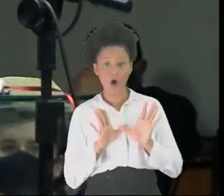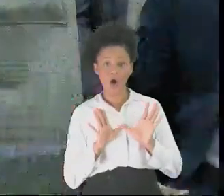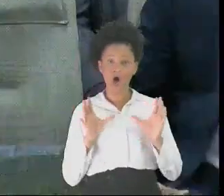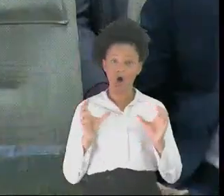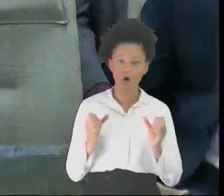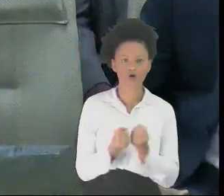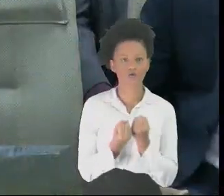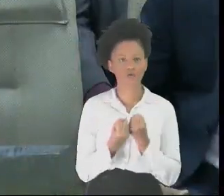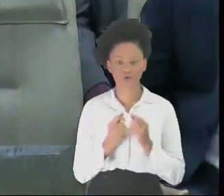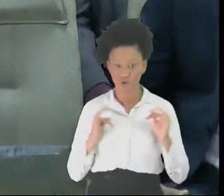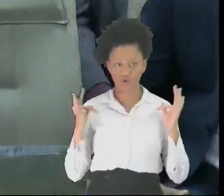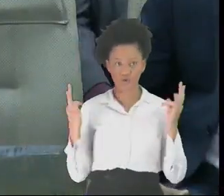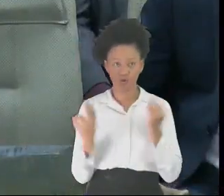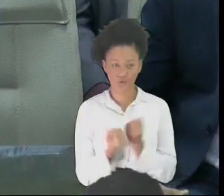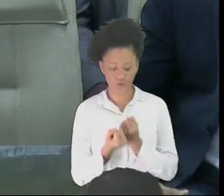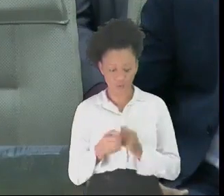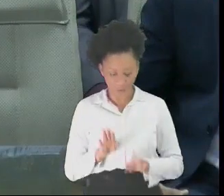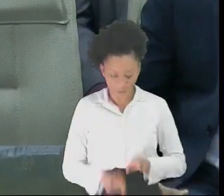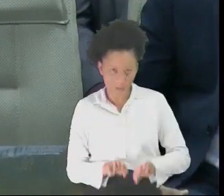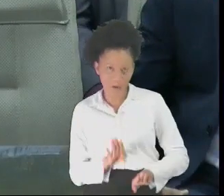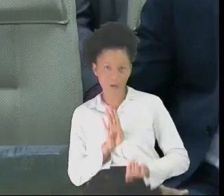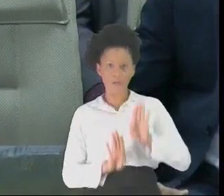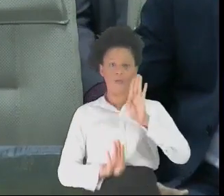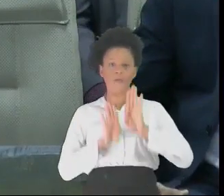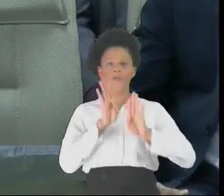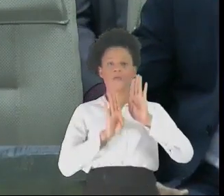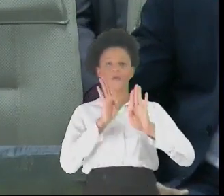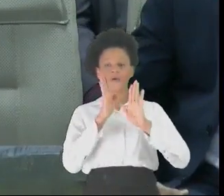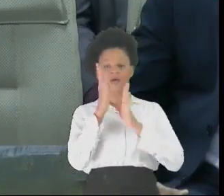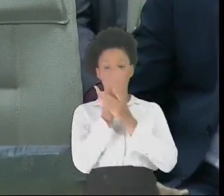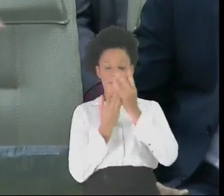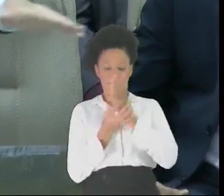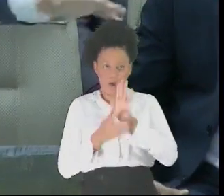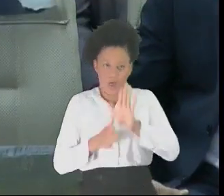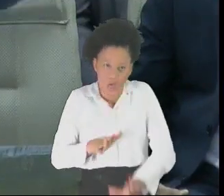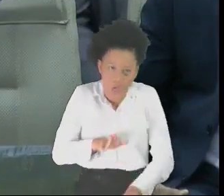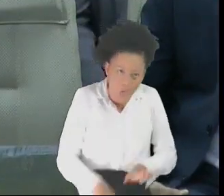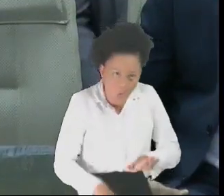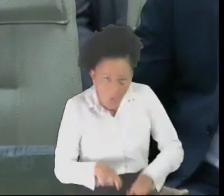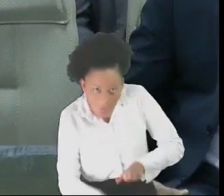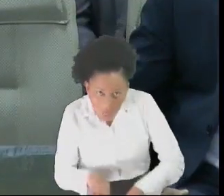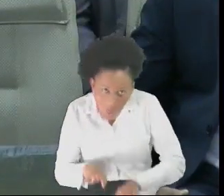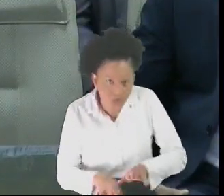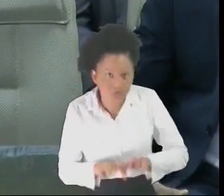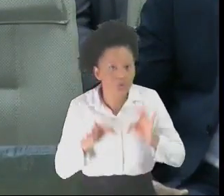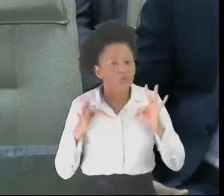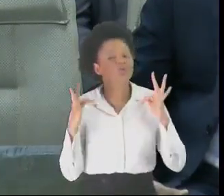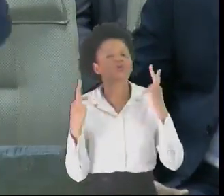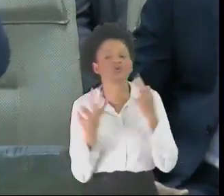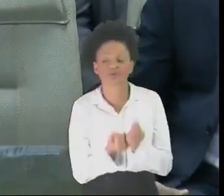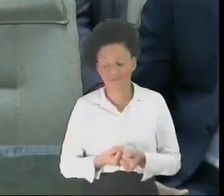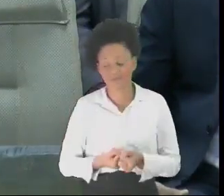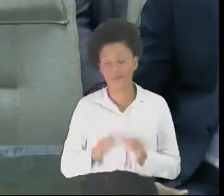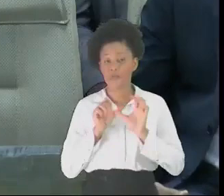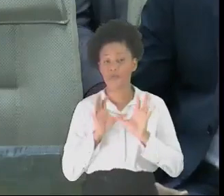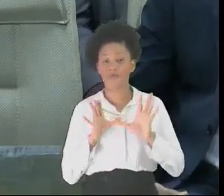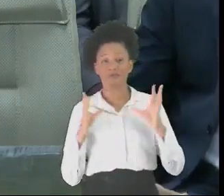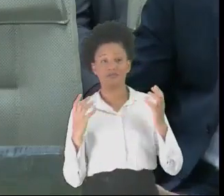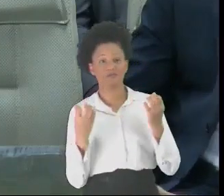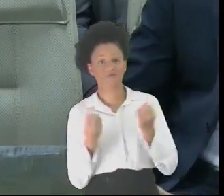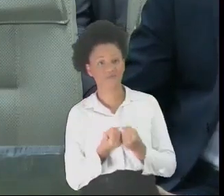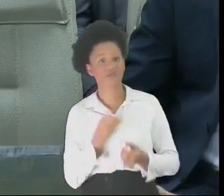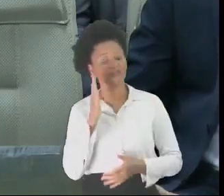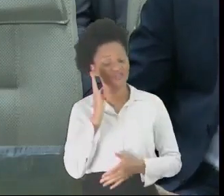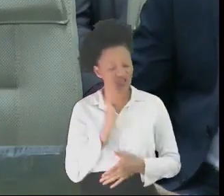todo mundo andar com os pés para cima e as mãos no chão, todo mundo vai ter que andar. Porque ela sabe o que é que está dizendo. Isso aí já é